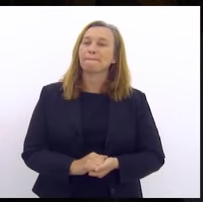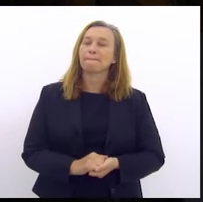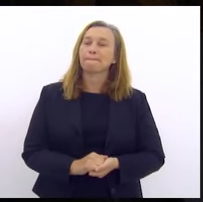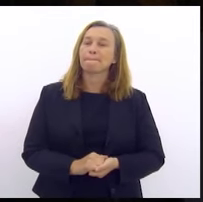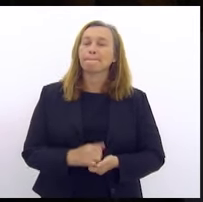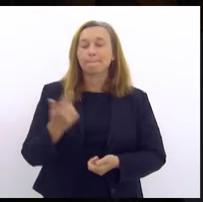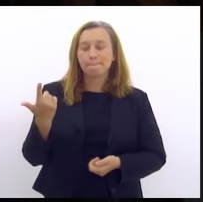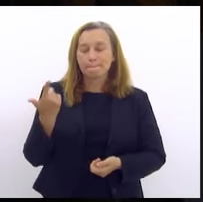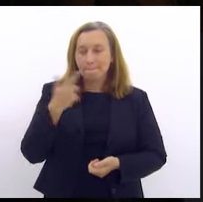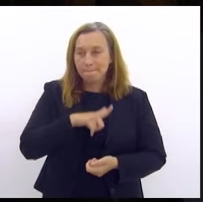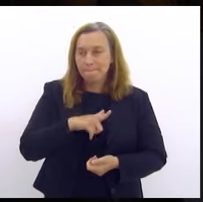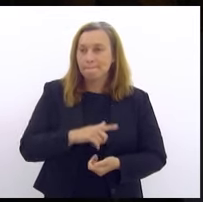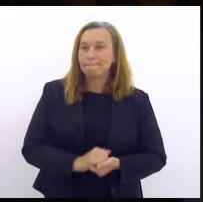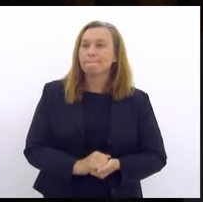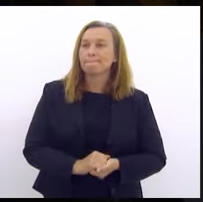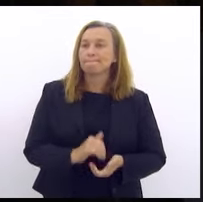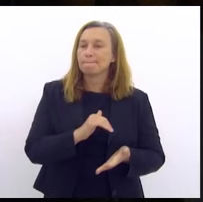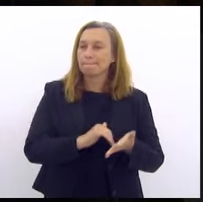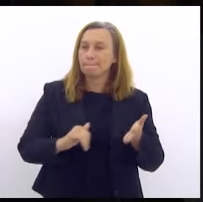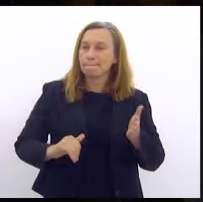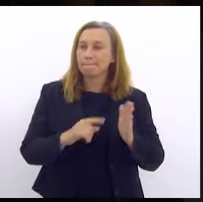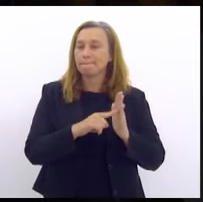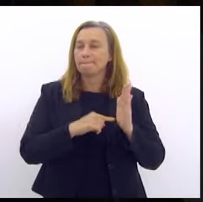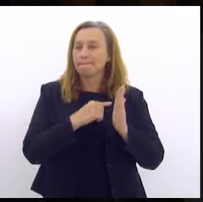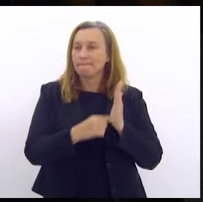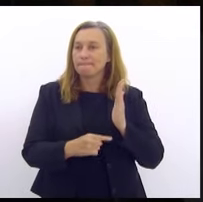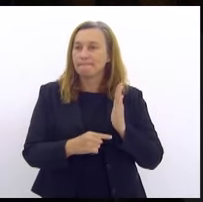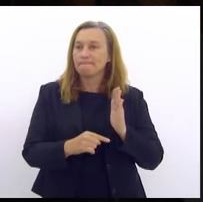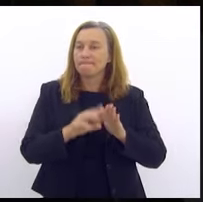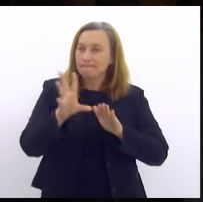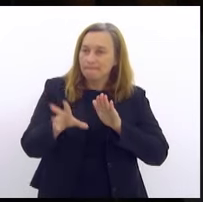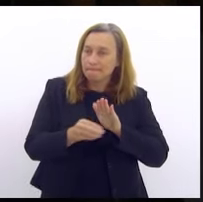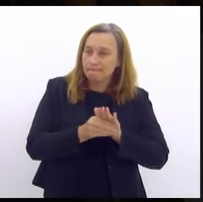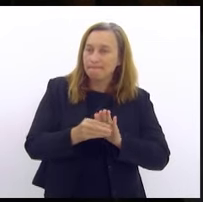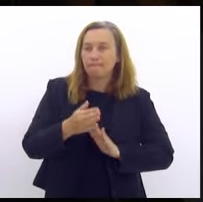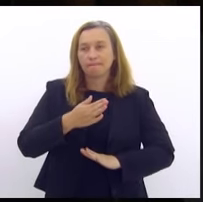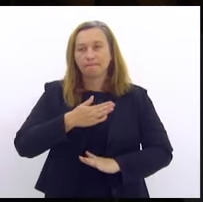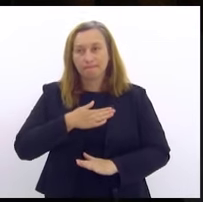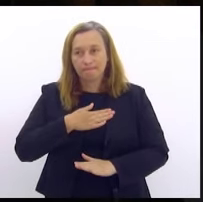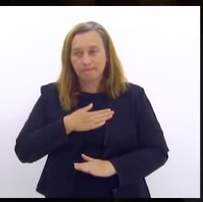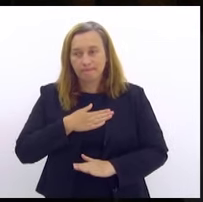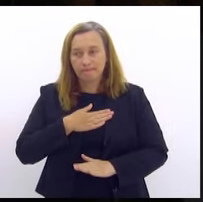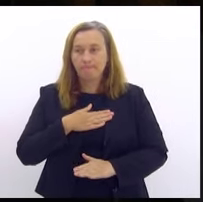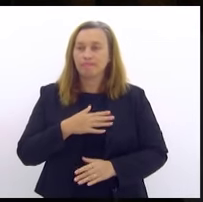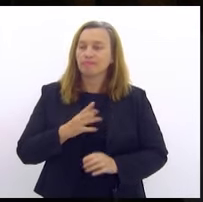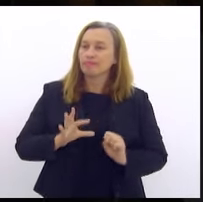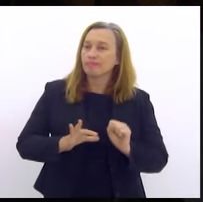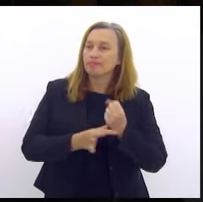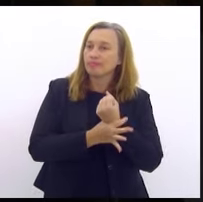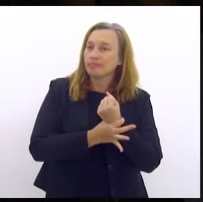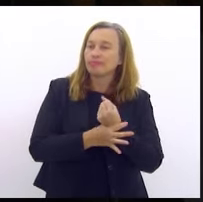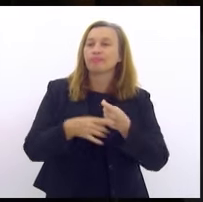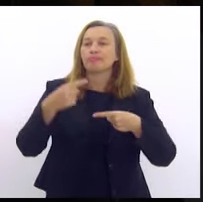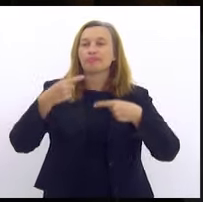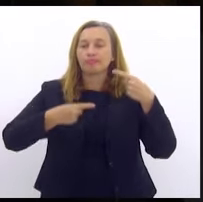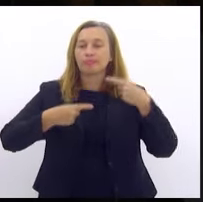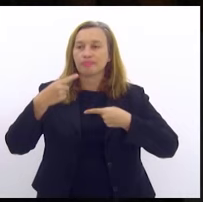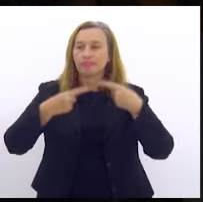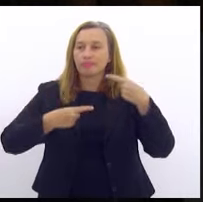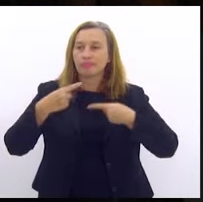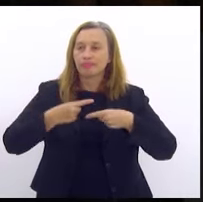gente conseguiu derrubar o veto à emenda da minha autoria que garante a política